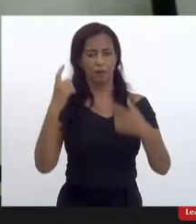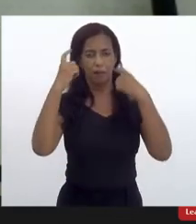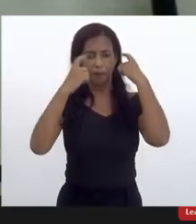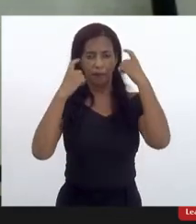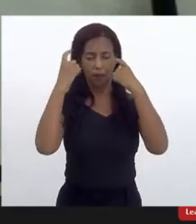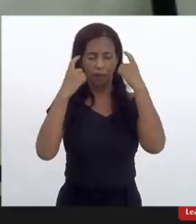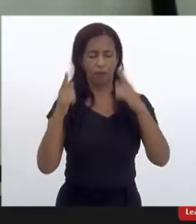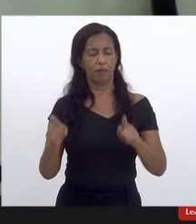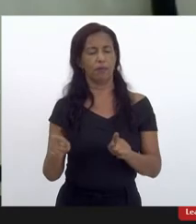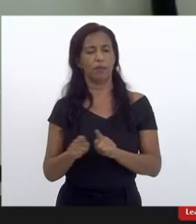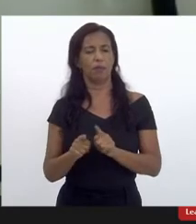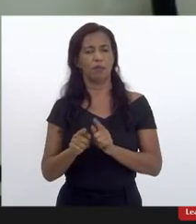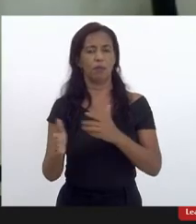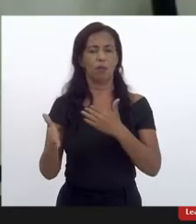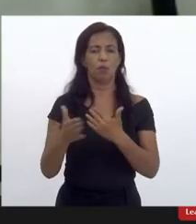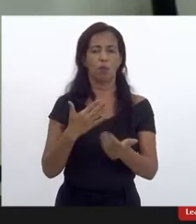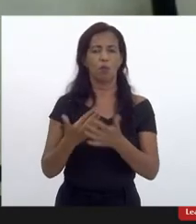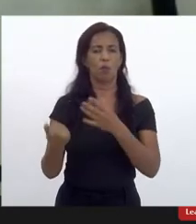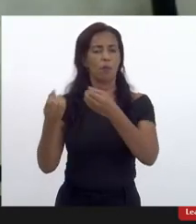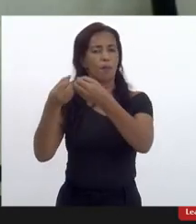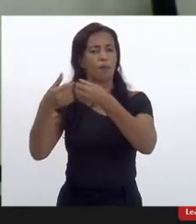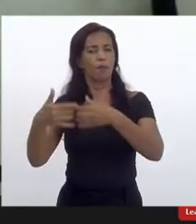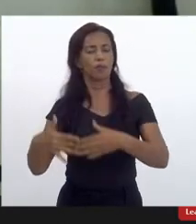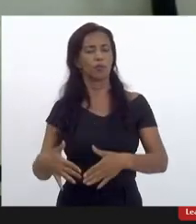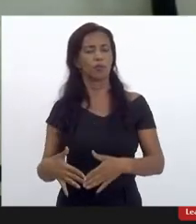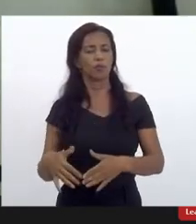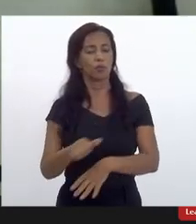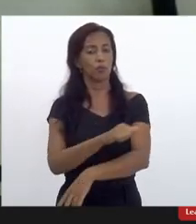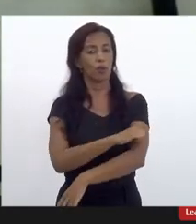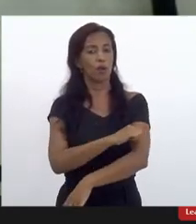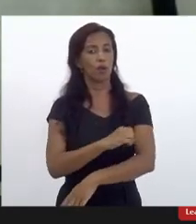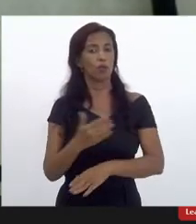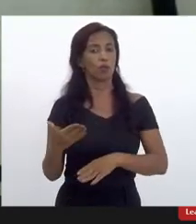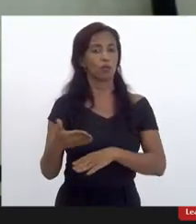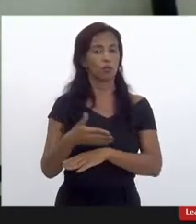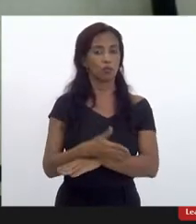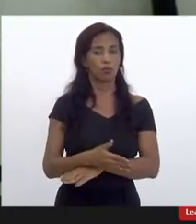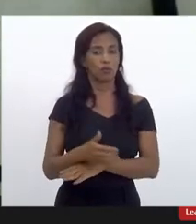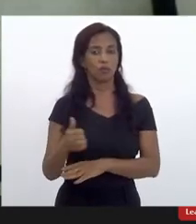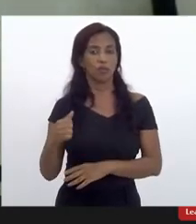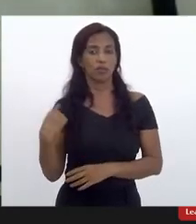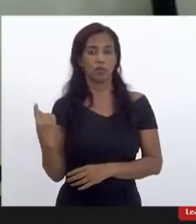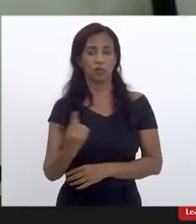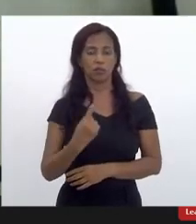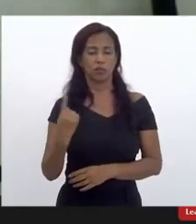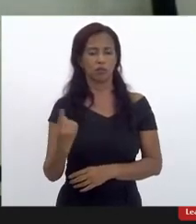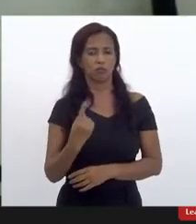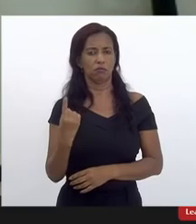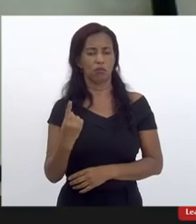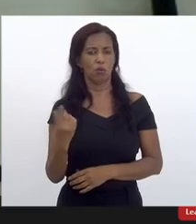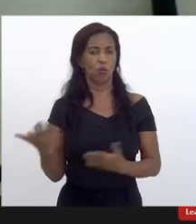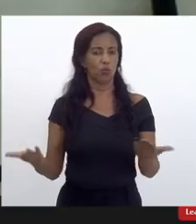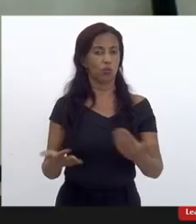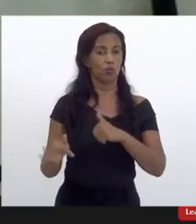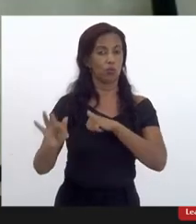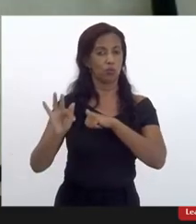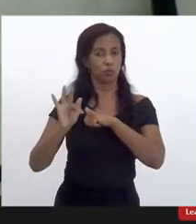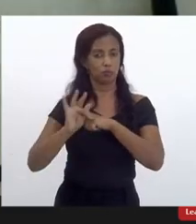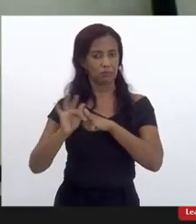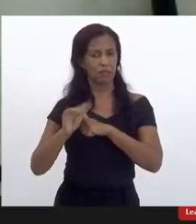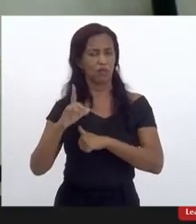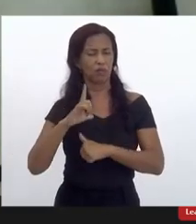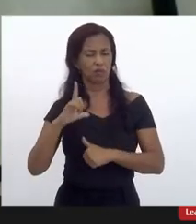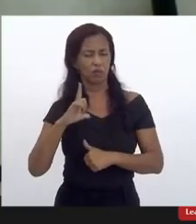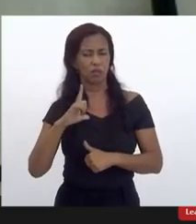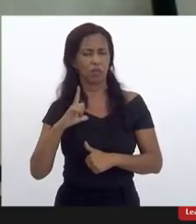Preocupados também com qualquer prejuízo ao aluno, uma vez que as nossas unidades possuem curso técnico e têm as